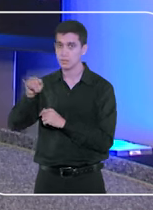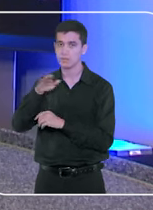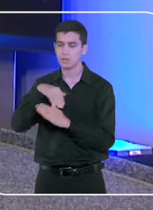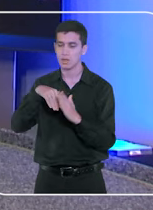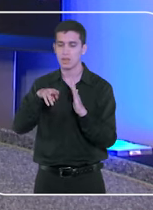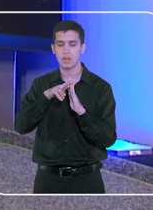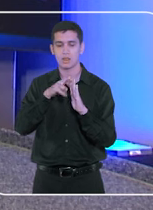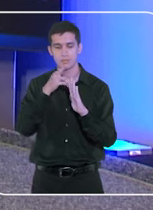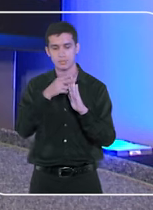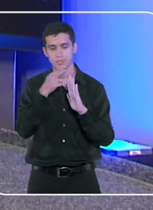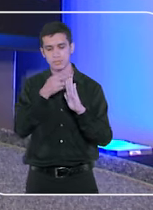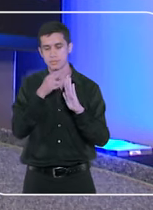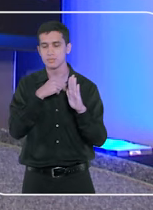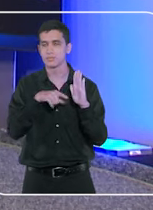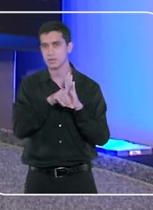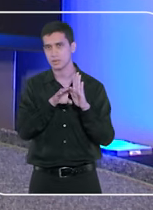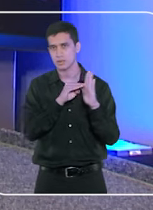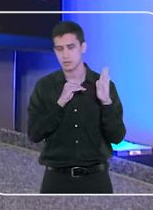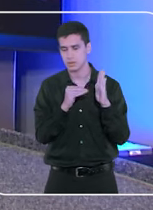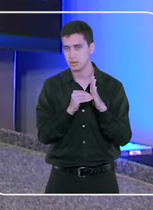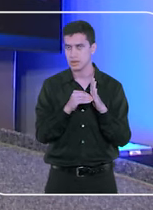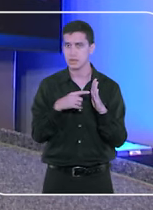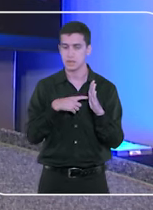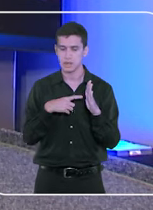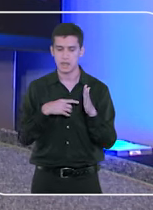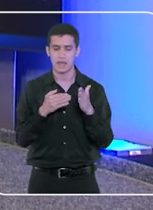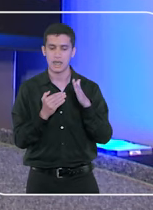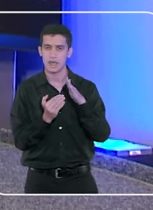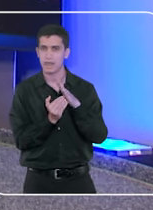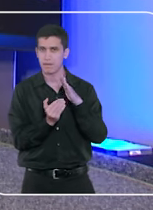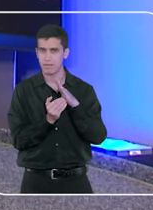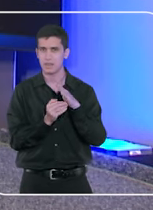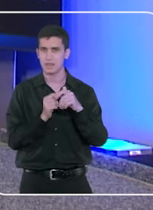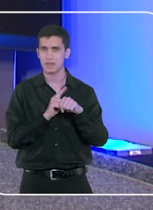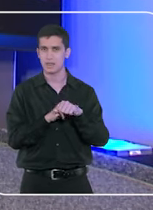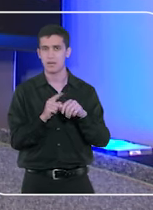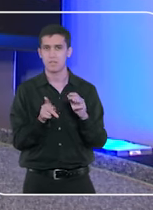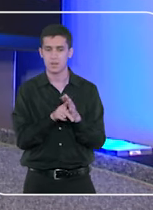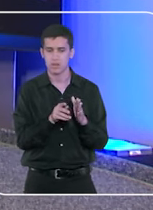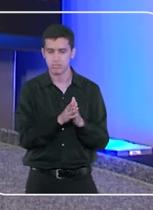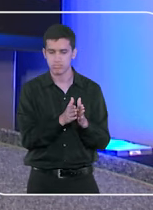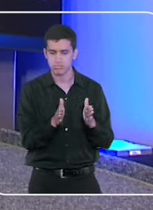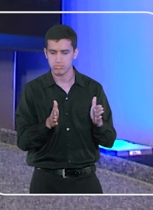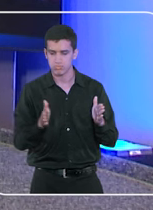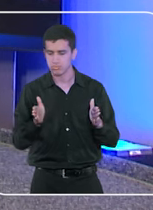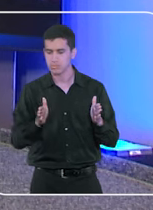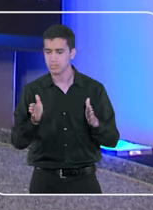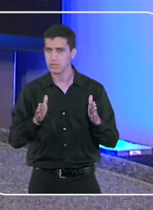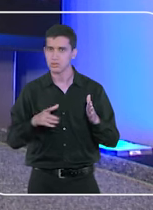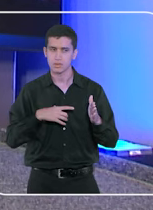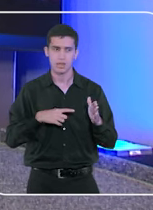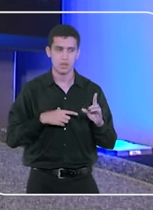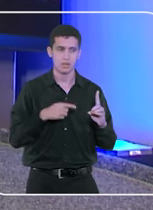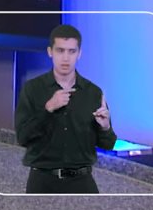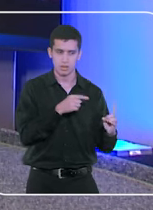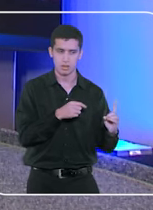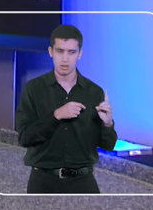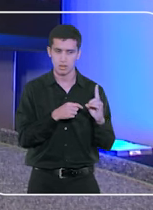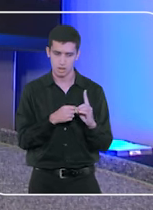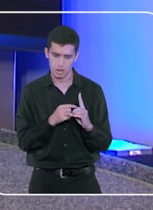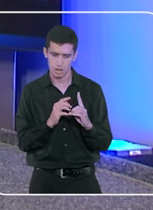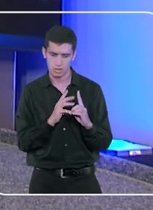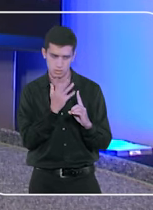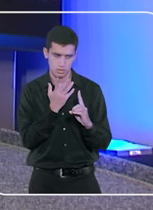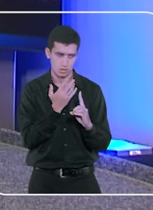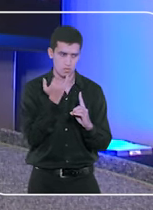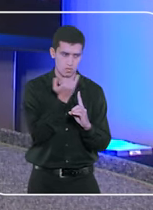estabelecem limites temporais para que o processo negocial de colaboração e também do acordo de leniência ocorra, ou